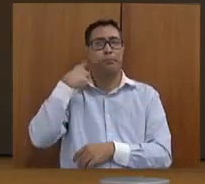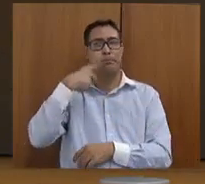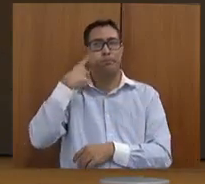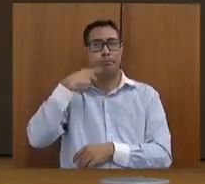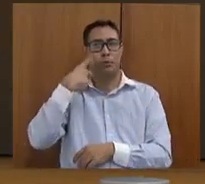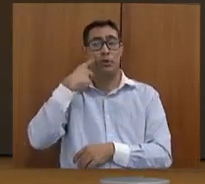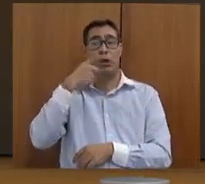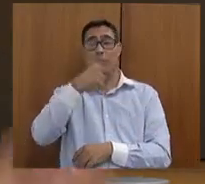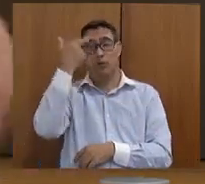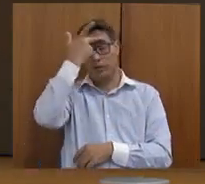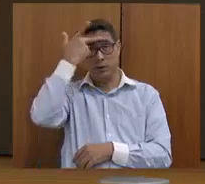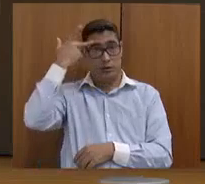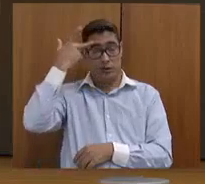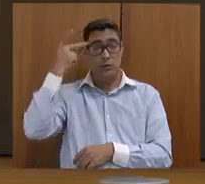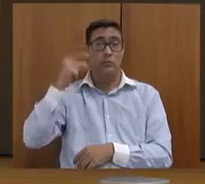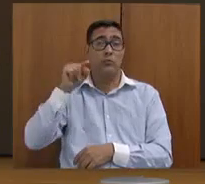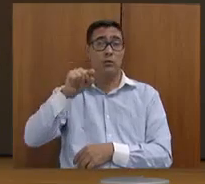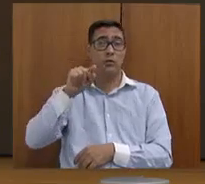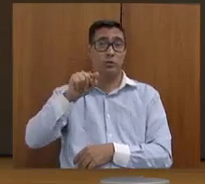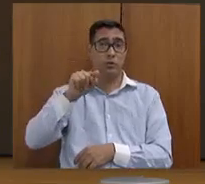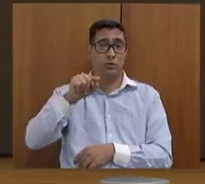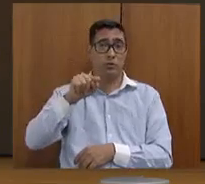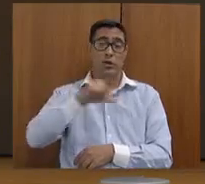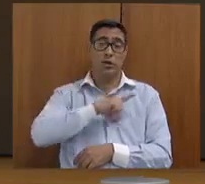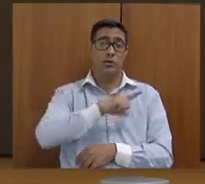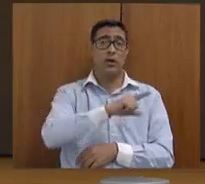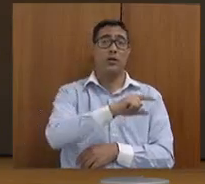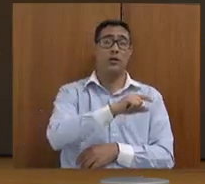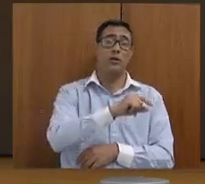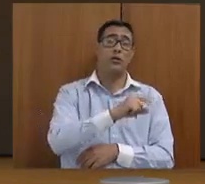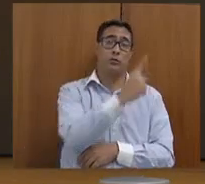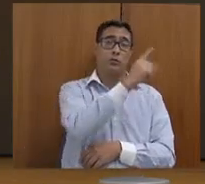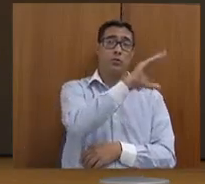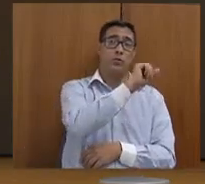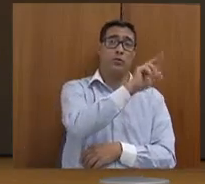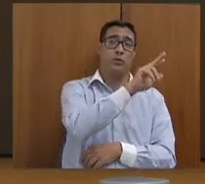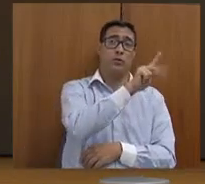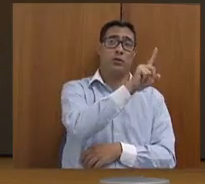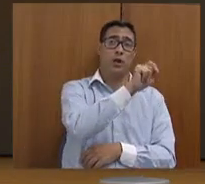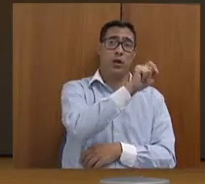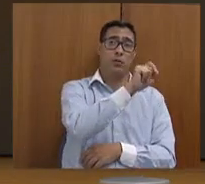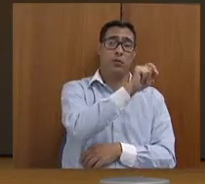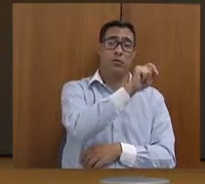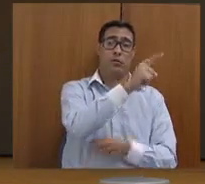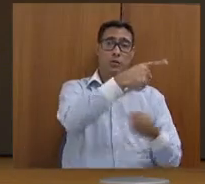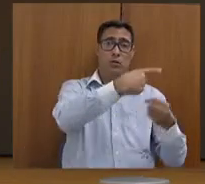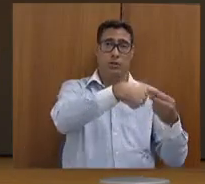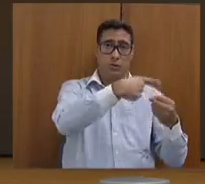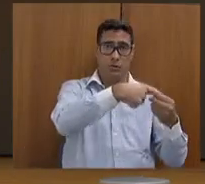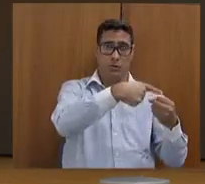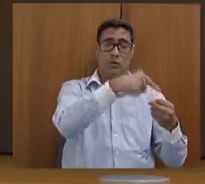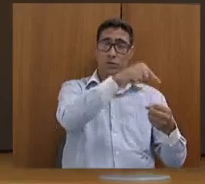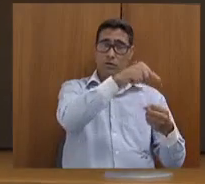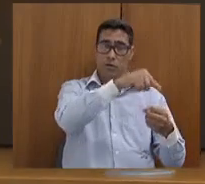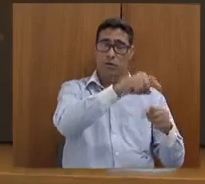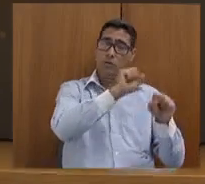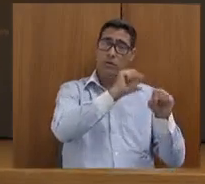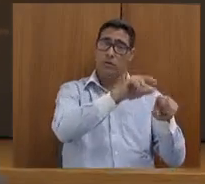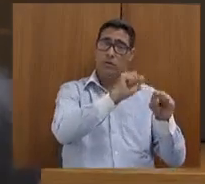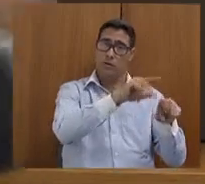pessoas que tem um cargo numa cidade da Educação Básica Fundamental